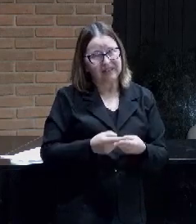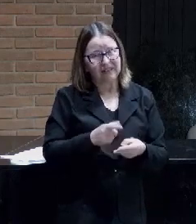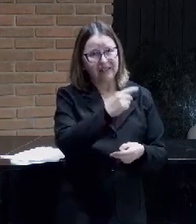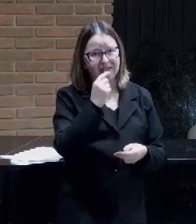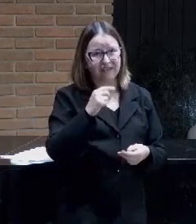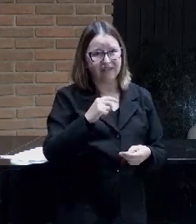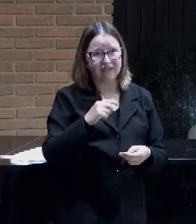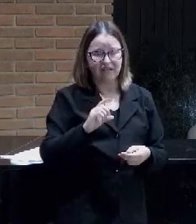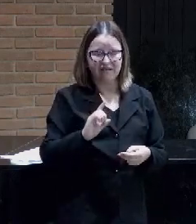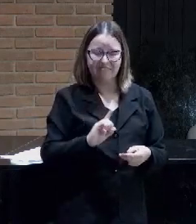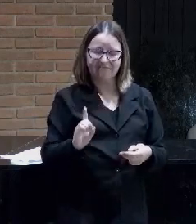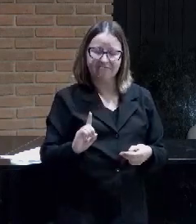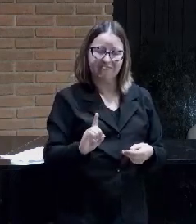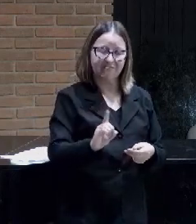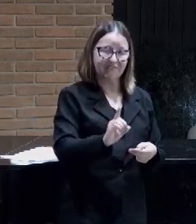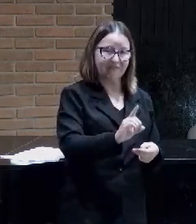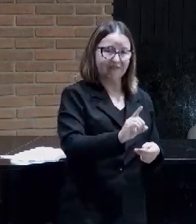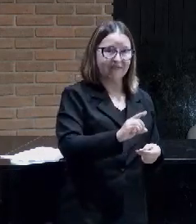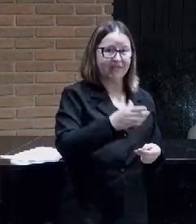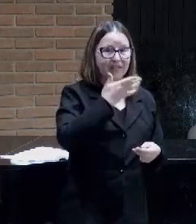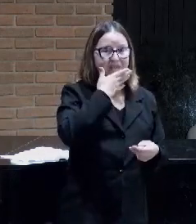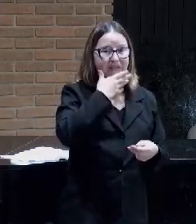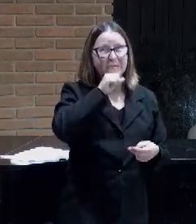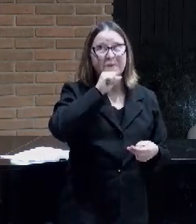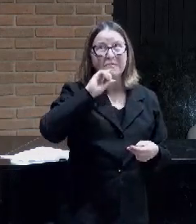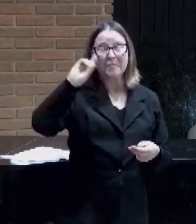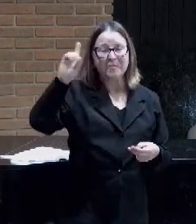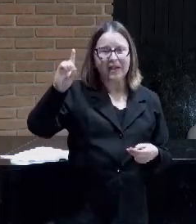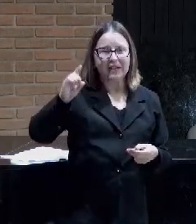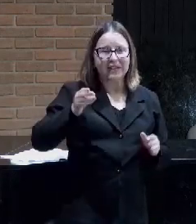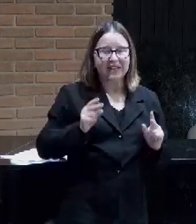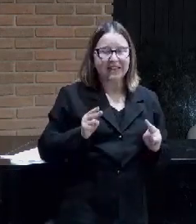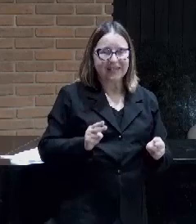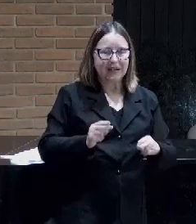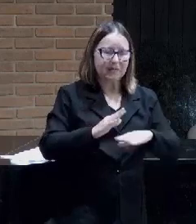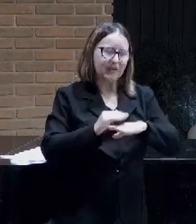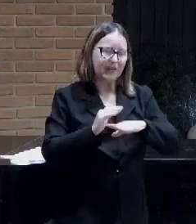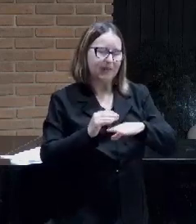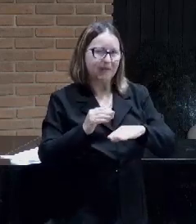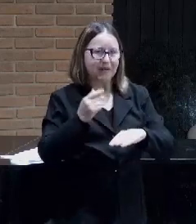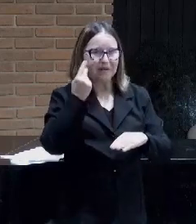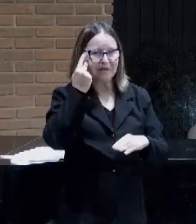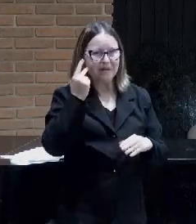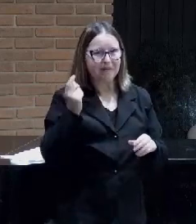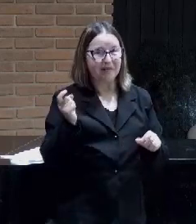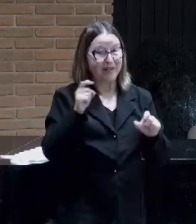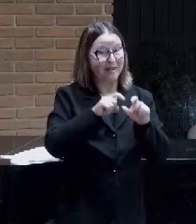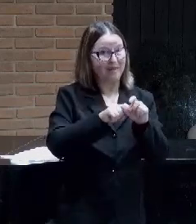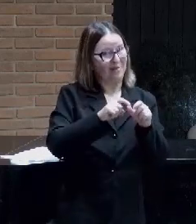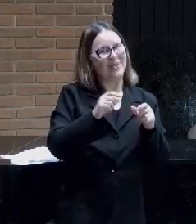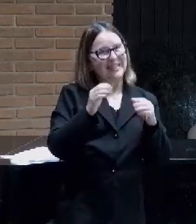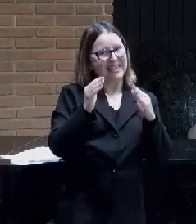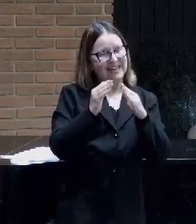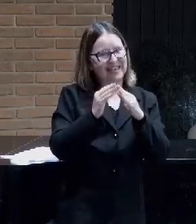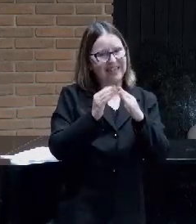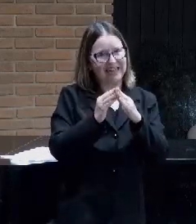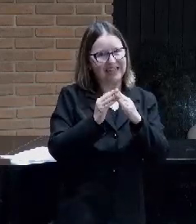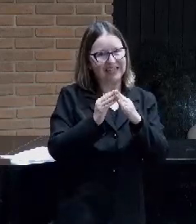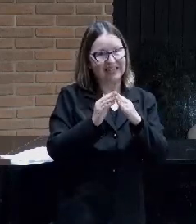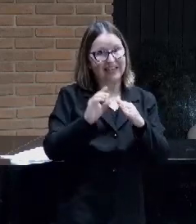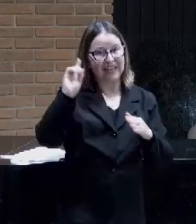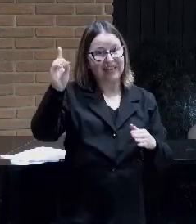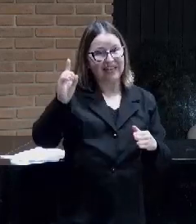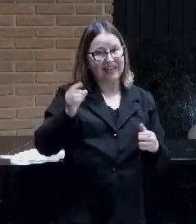Pai tão terno está nos chamando para casa. Ele acolhe o mais fraco, acolhe o mais vil e acolhe o mais pobre. Nossos pecados